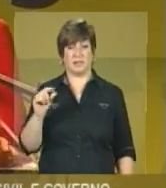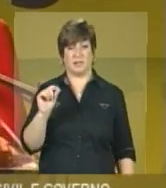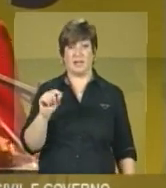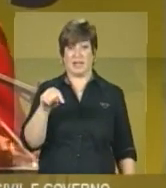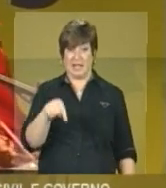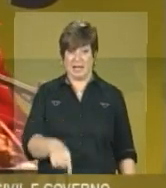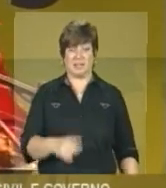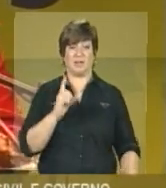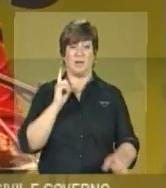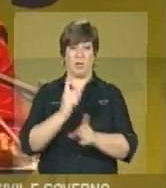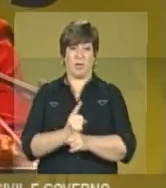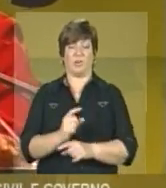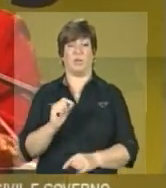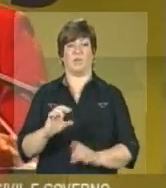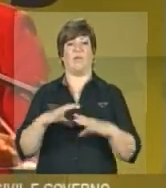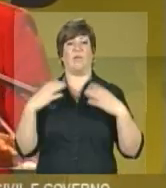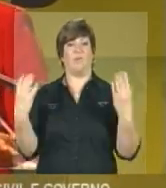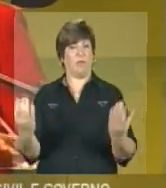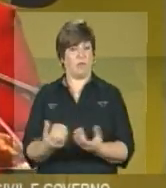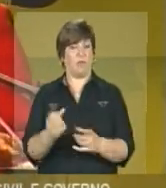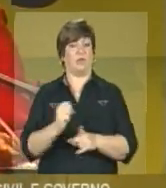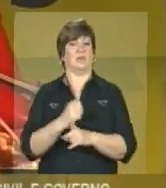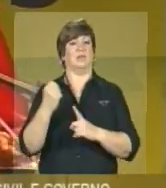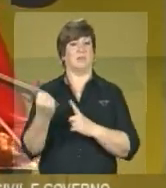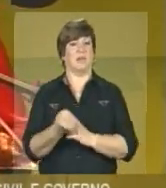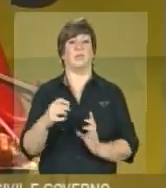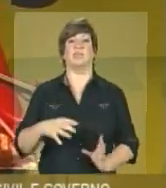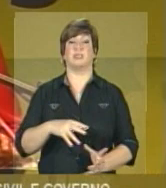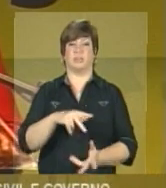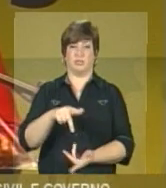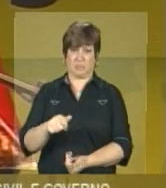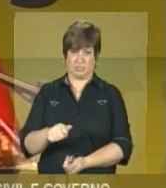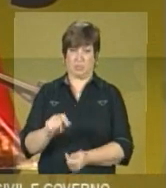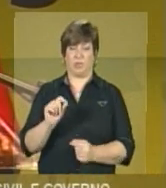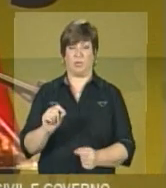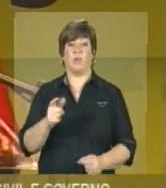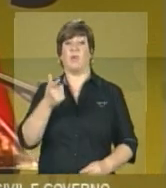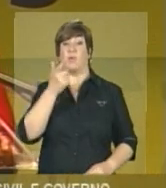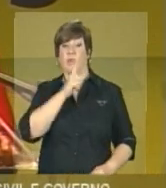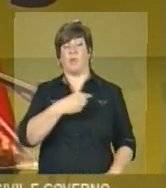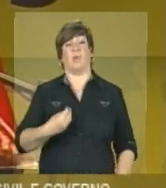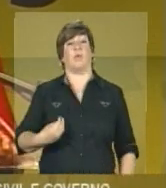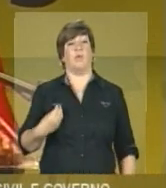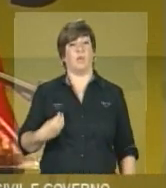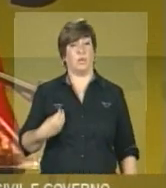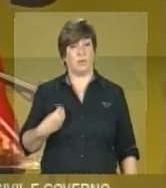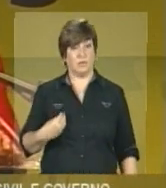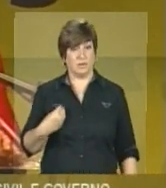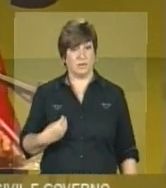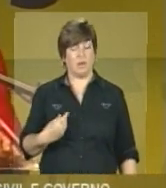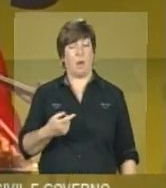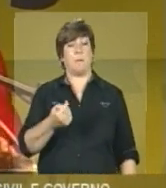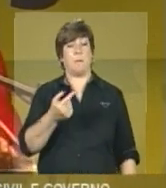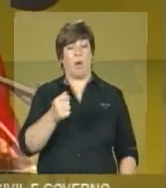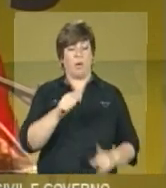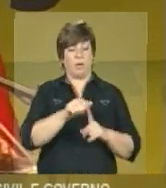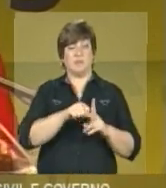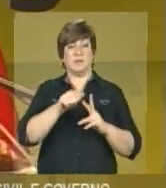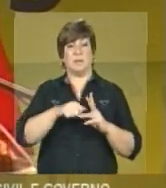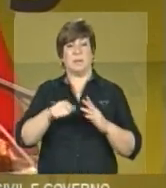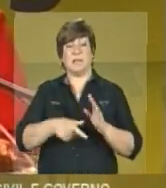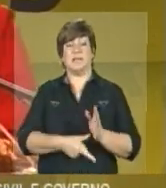esse encontro do Fórum Social Mundial ocorra poucos meses